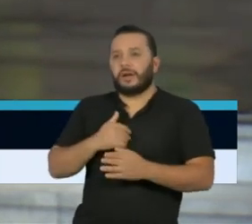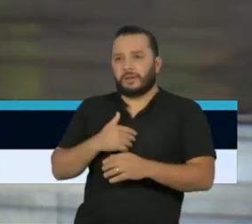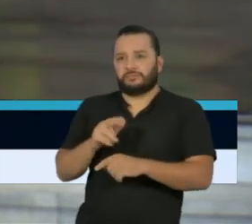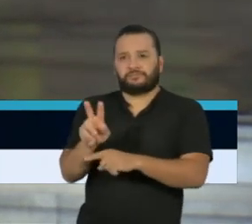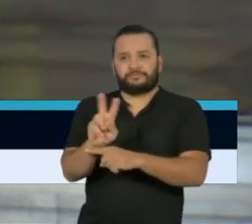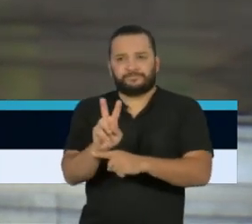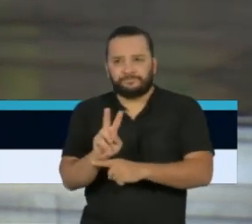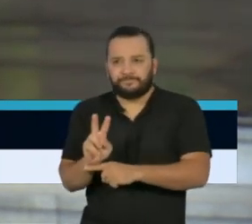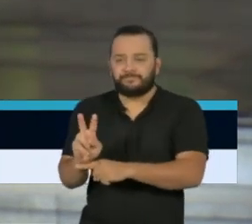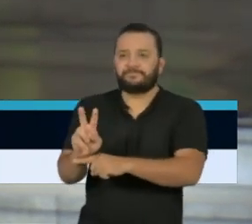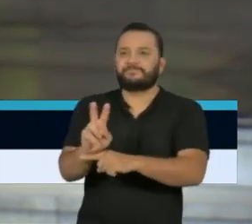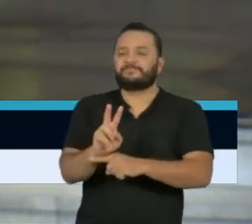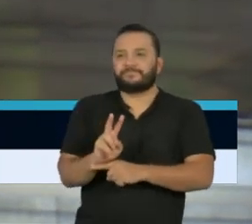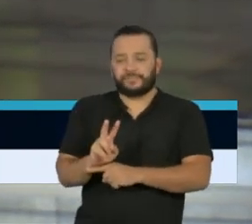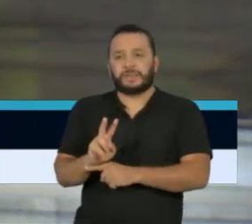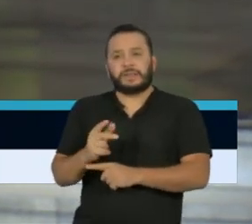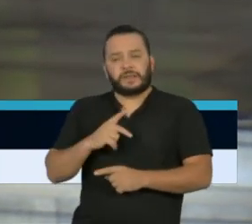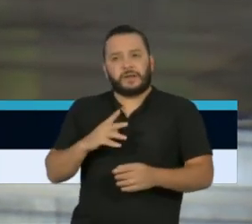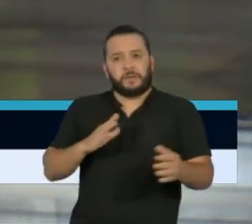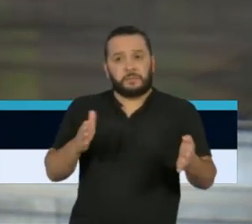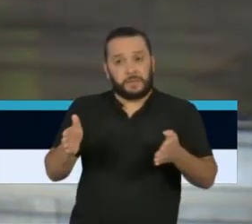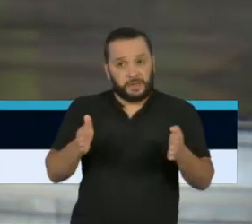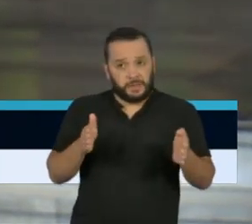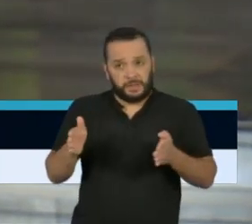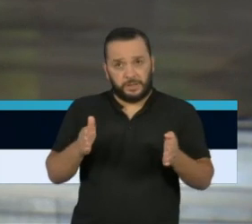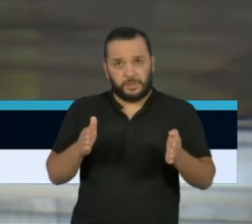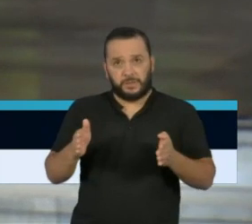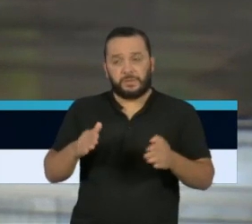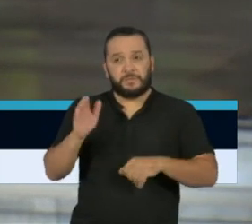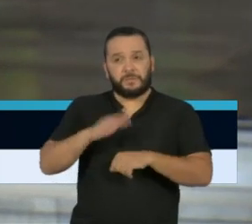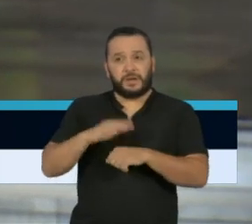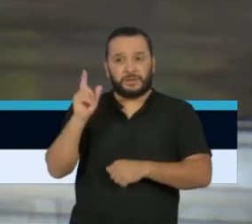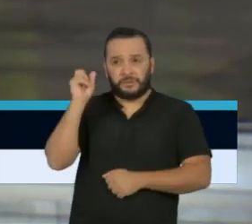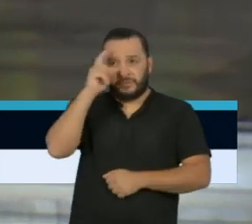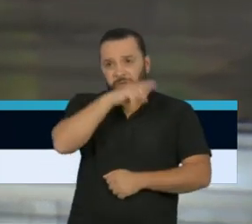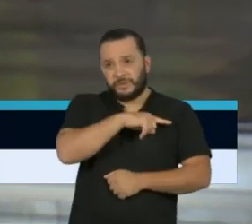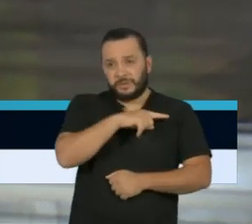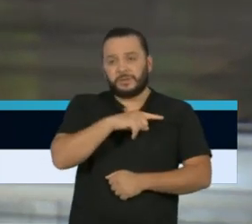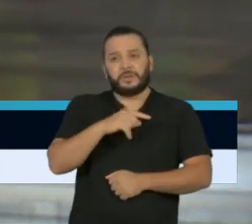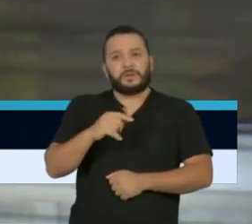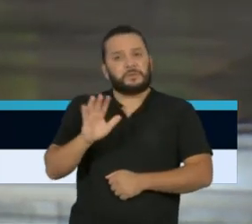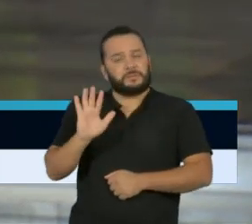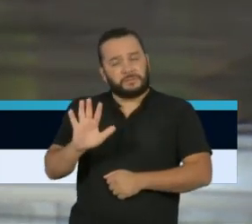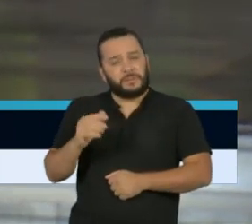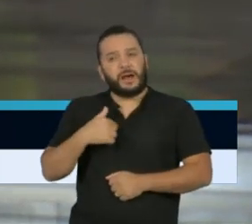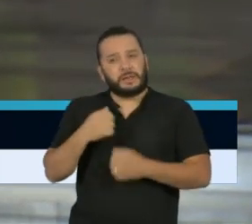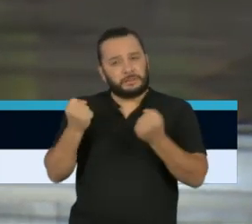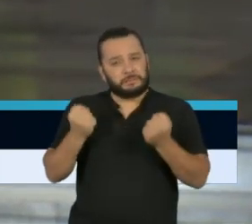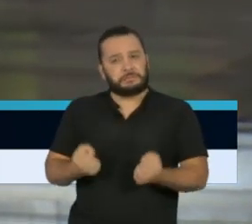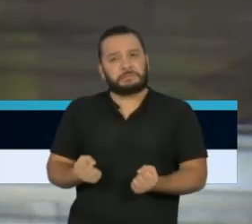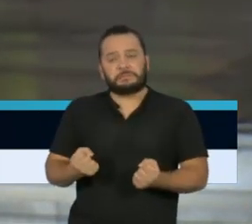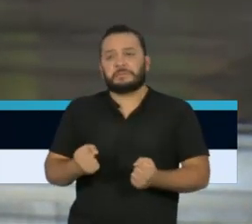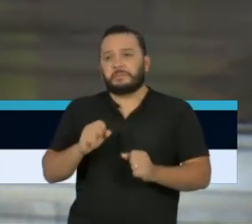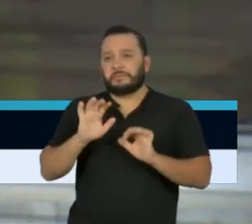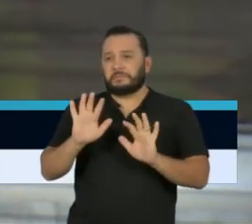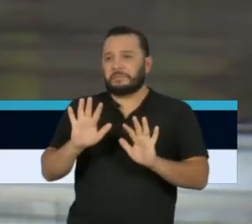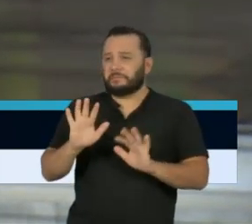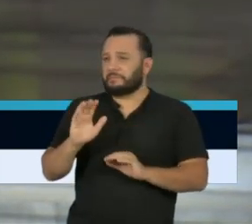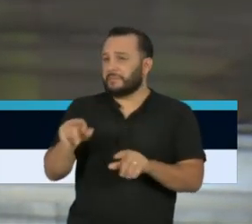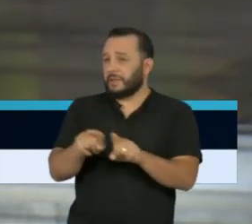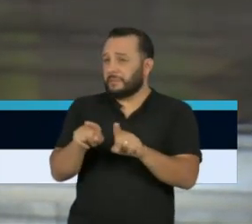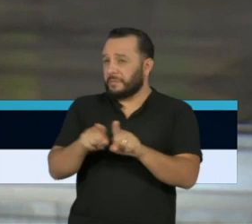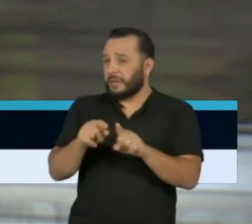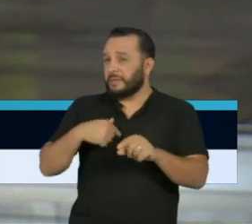apenas iniciamos o período mais crítico, mais difícil, mais dramático e mais triste desta crise, que